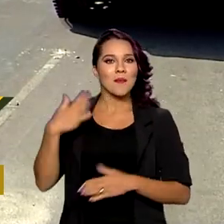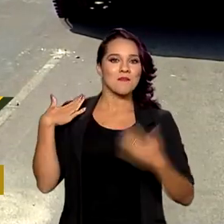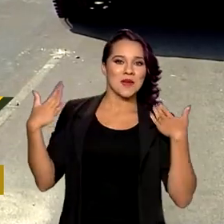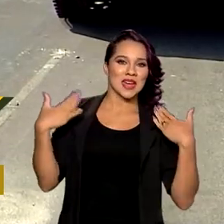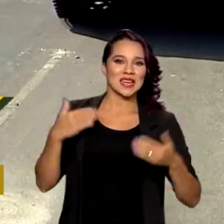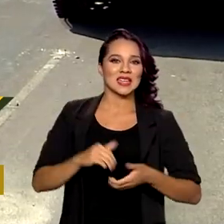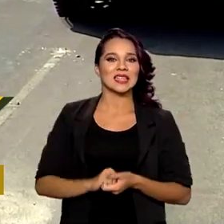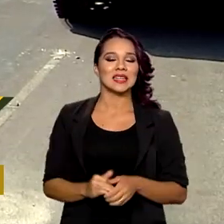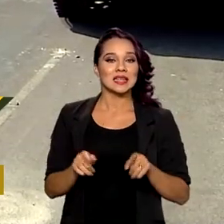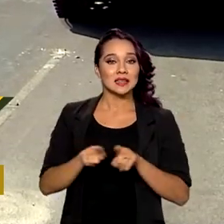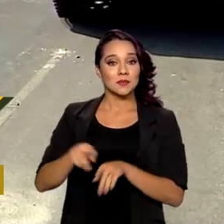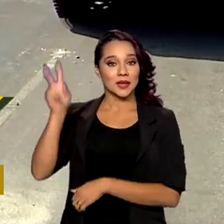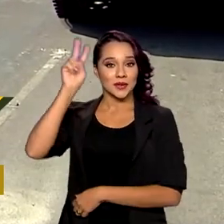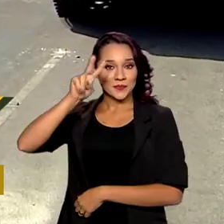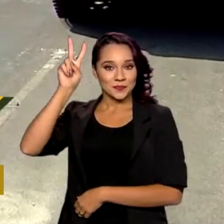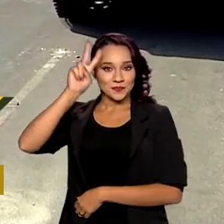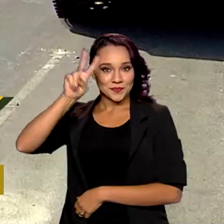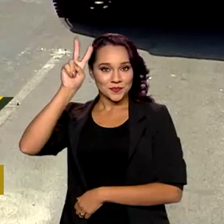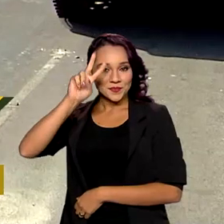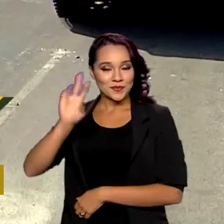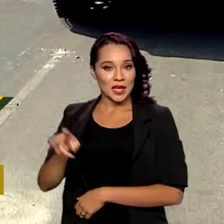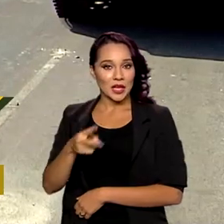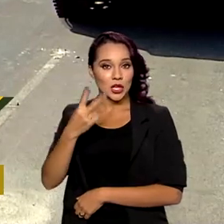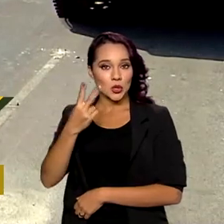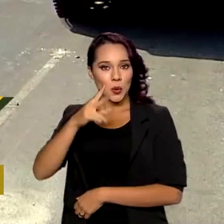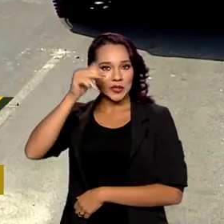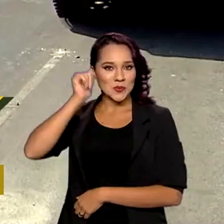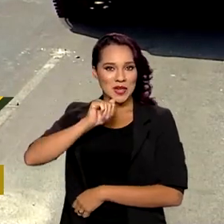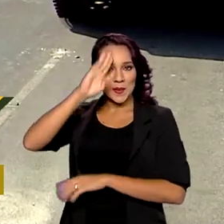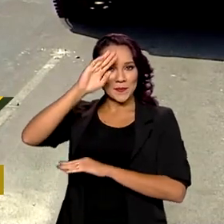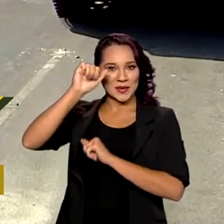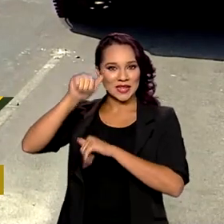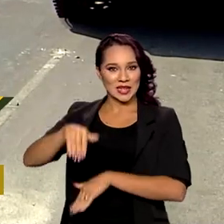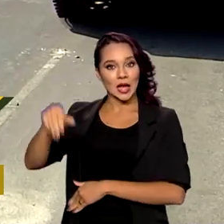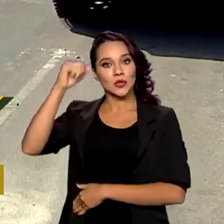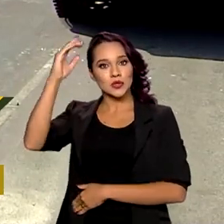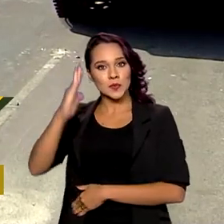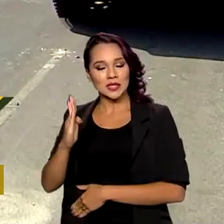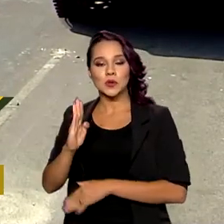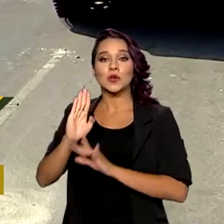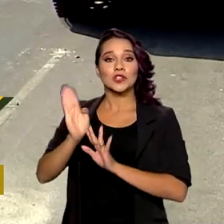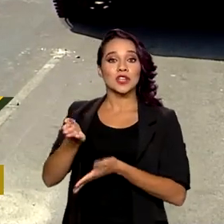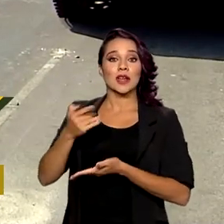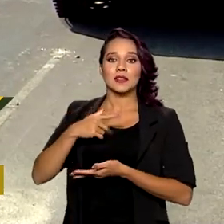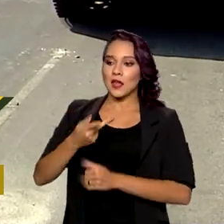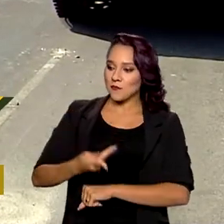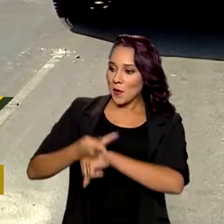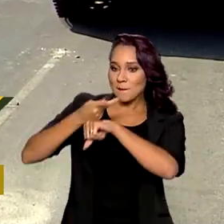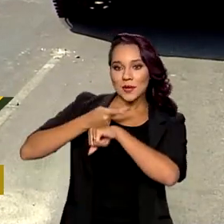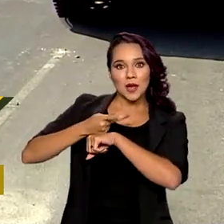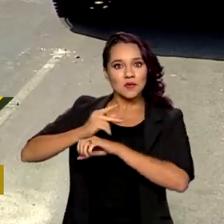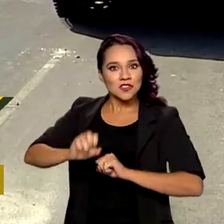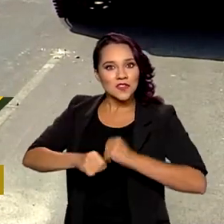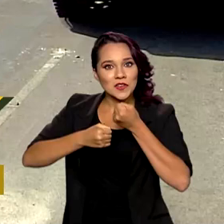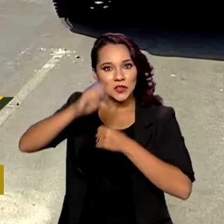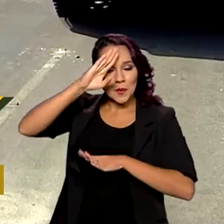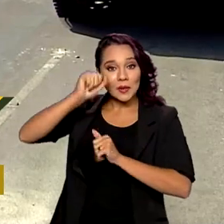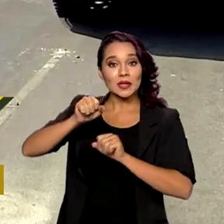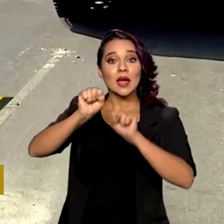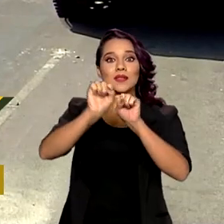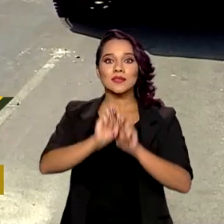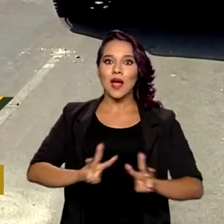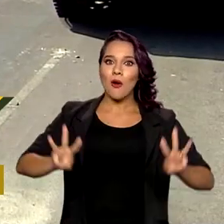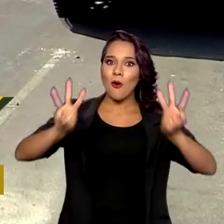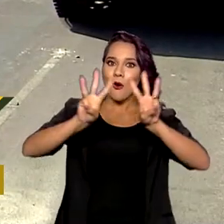também relembrar que duas militares do Brasil receberam o prêmio de defensora militar da ONU,